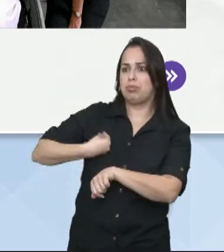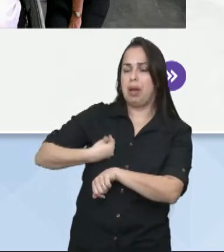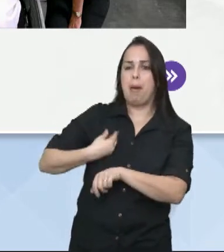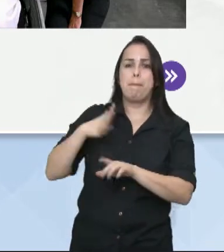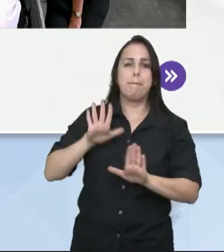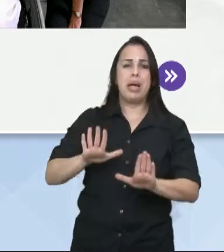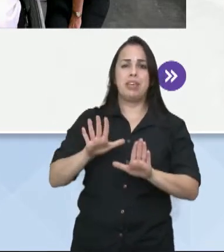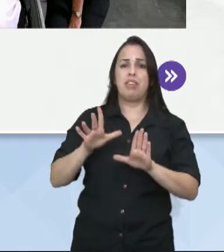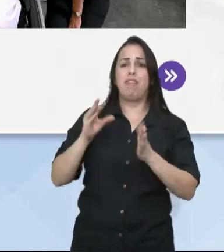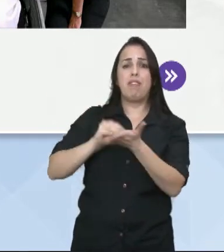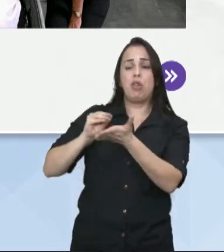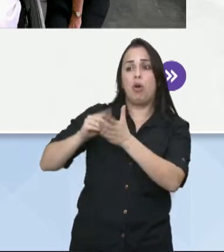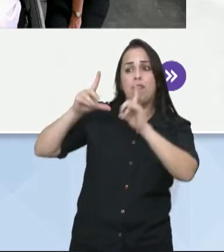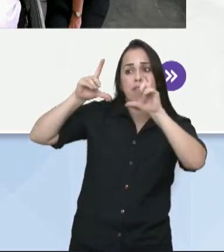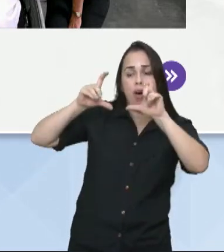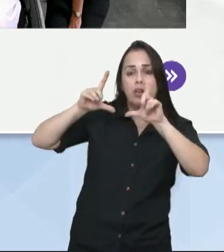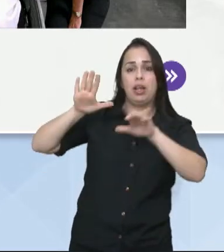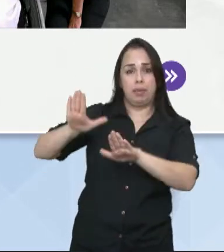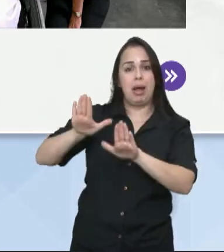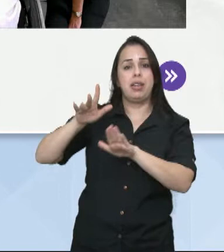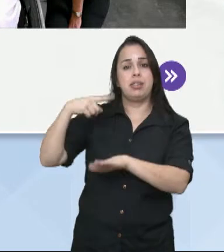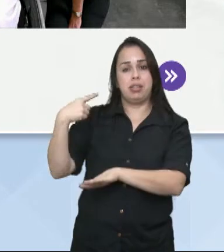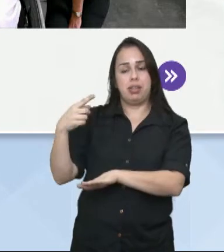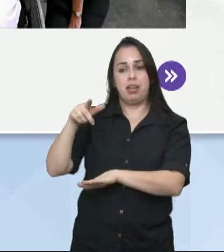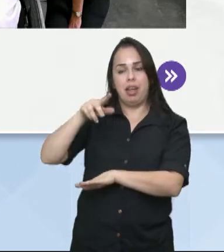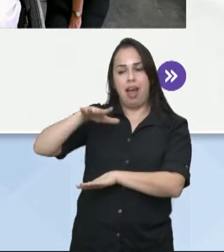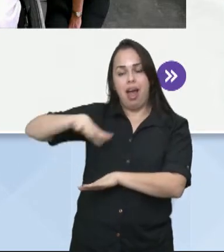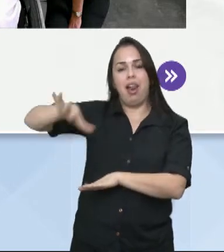foto, mas que estiveram presentes lá